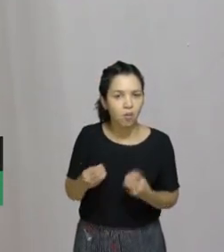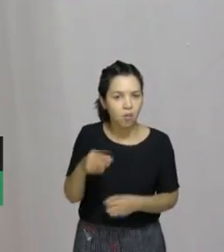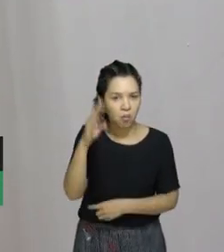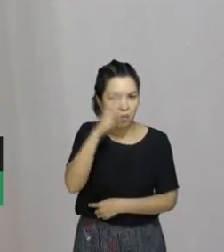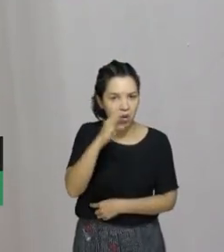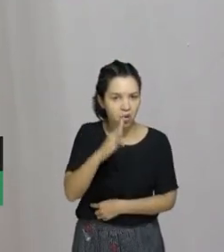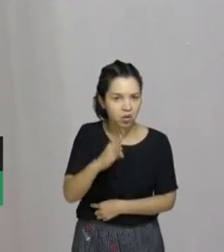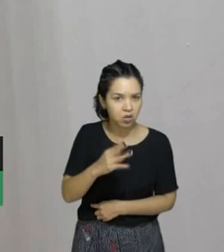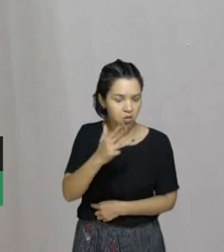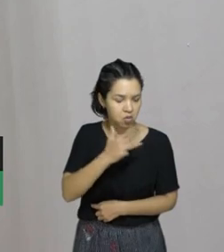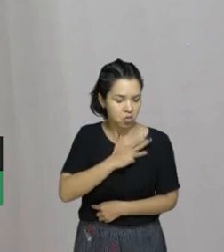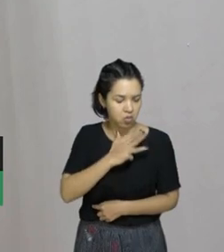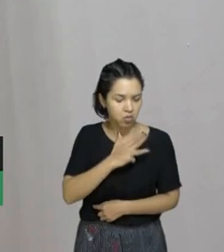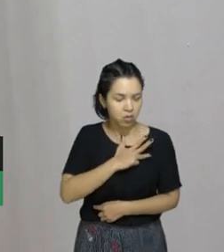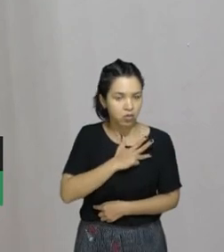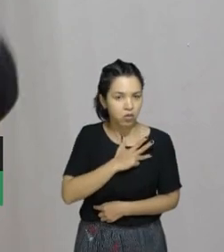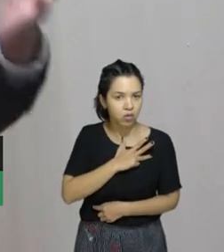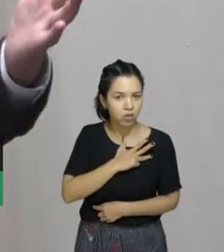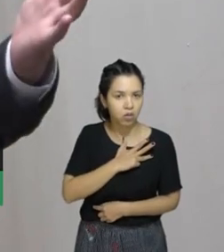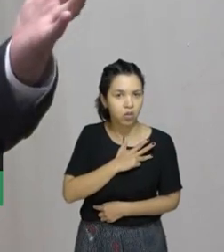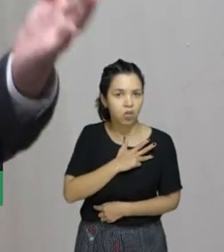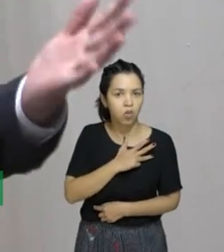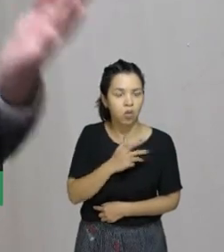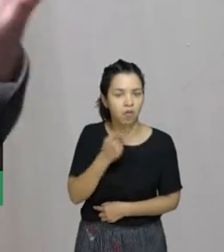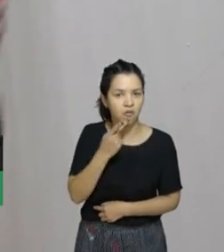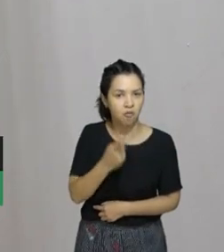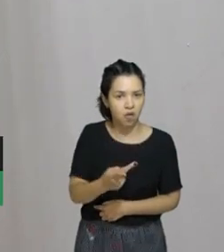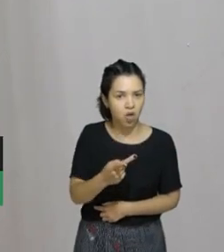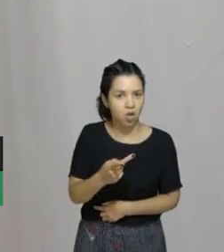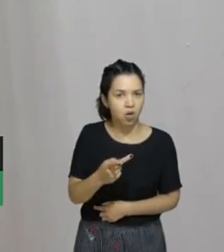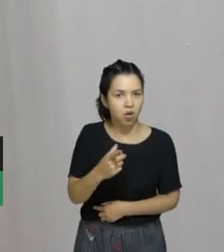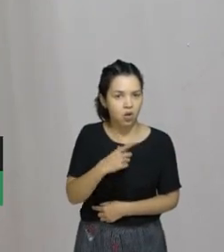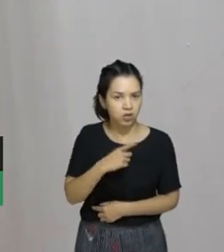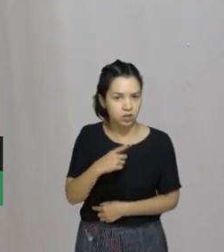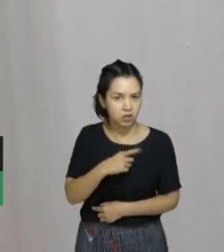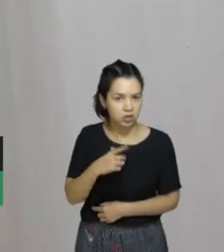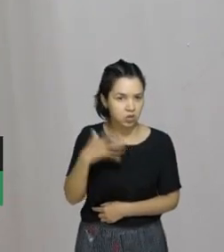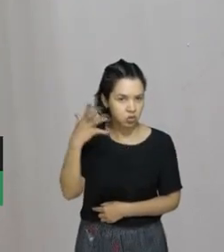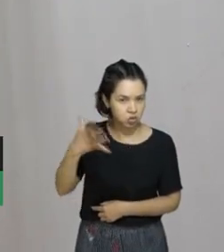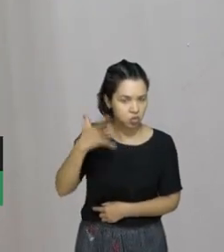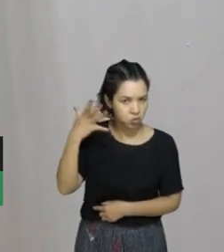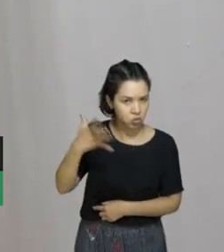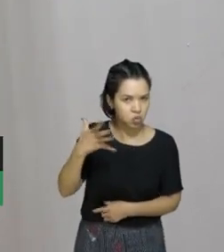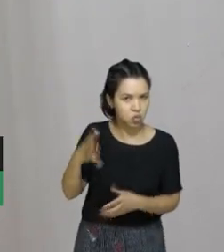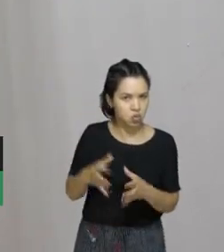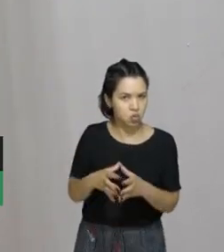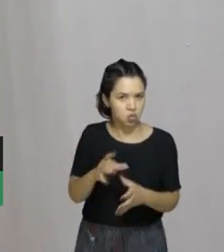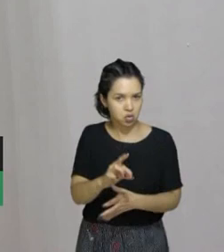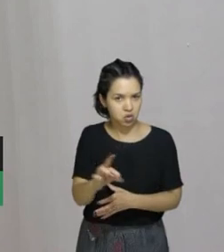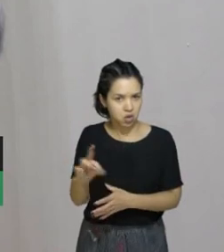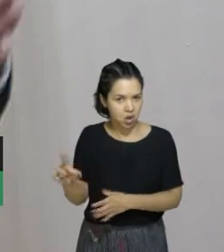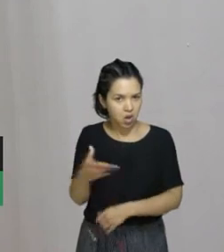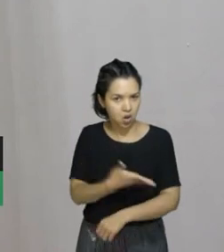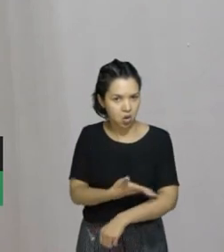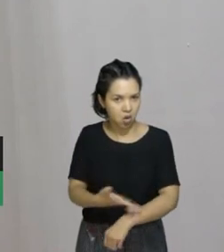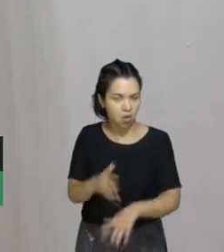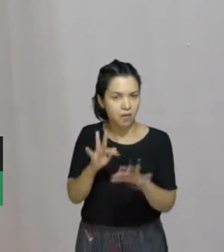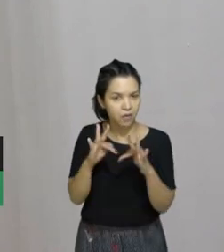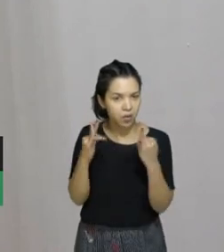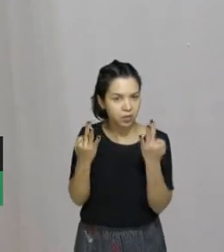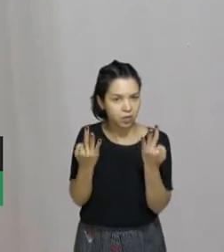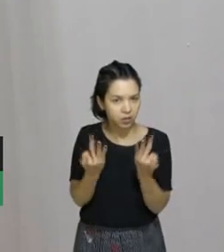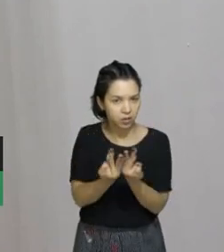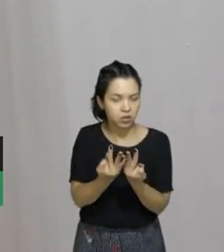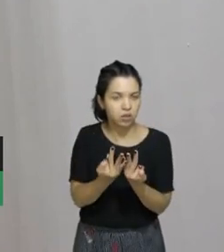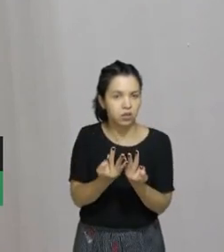recentemente Lula diz que enfrenta o discurso da direita, dos costumes, da família,